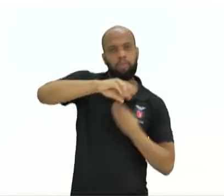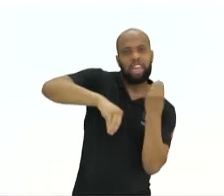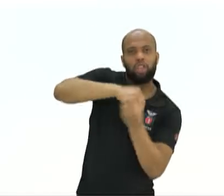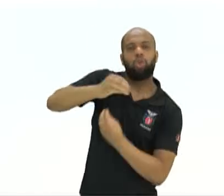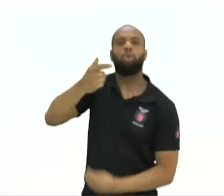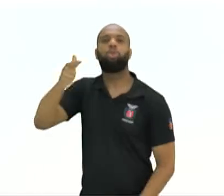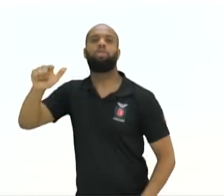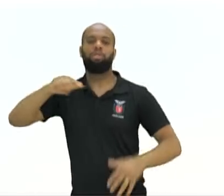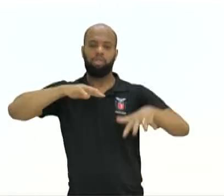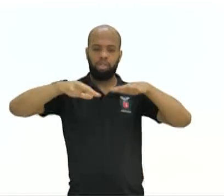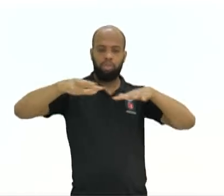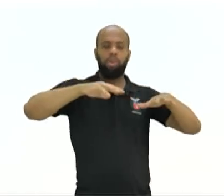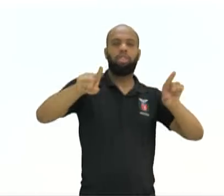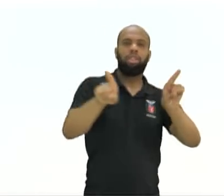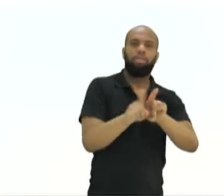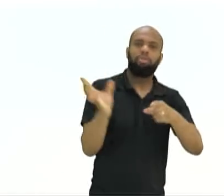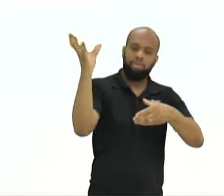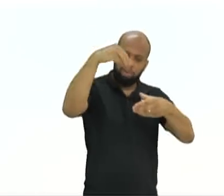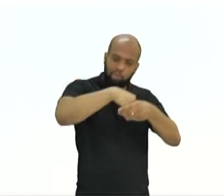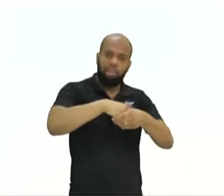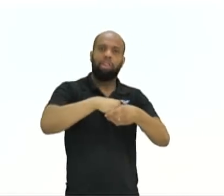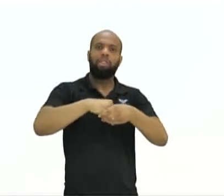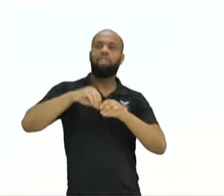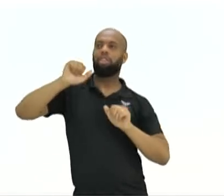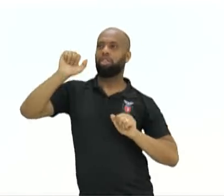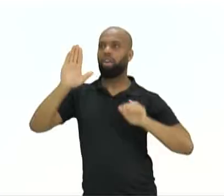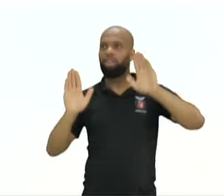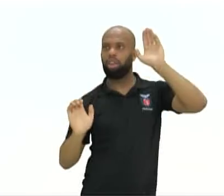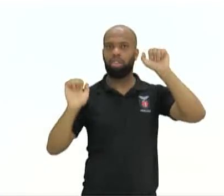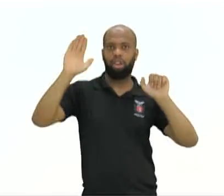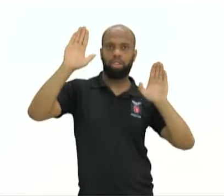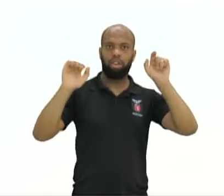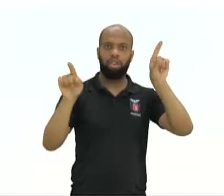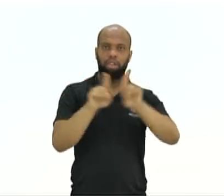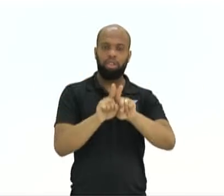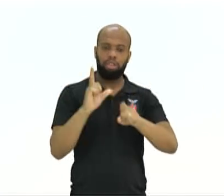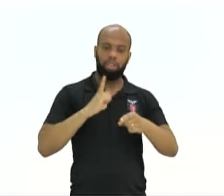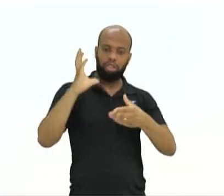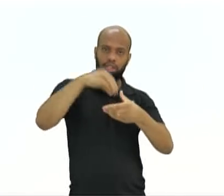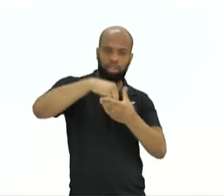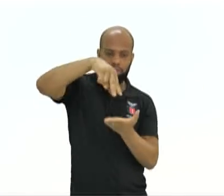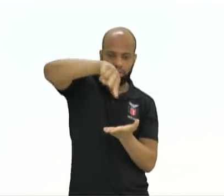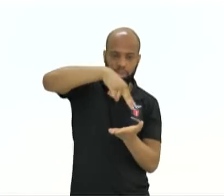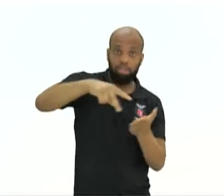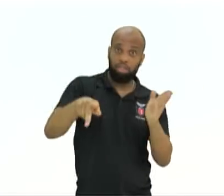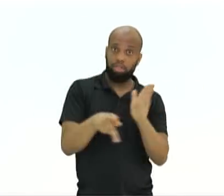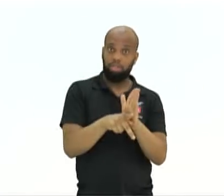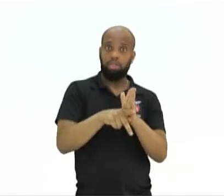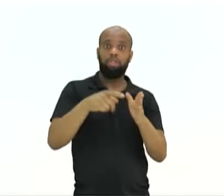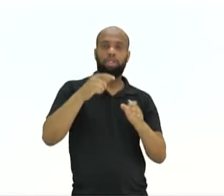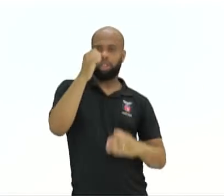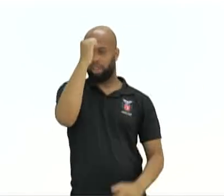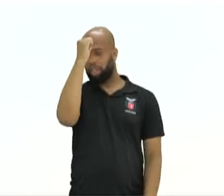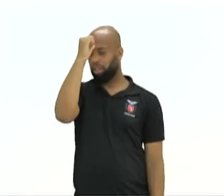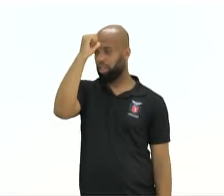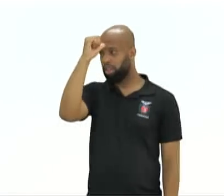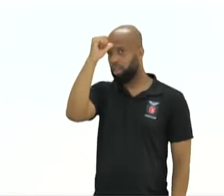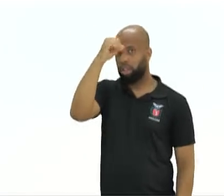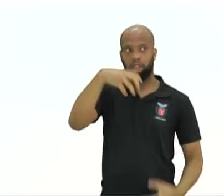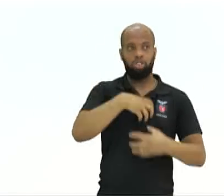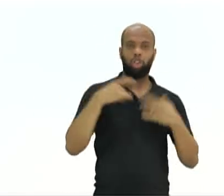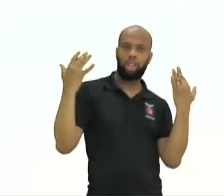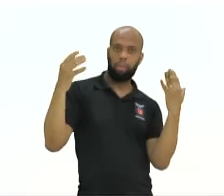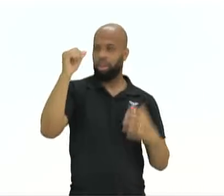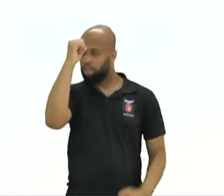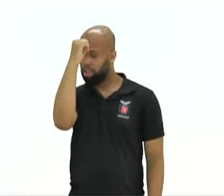outros movimentos ao robô, as mímicas, né, os movimentos da dança urbana, da dança indiana com as mãos,